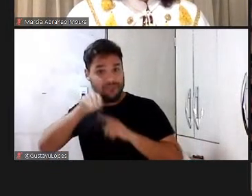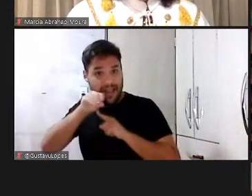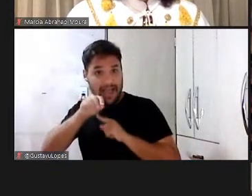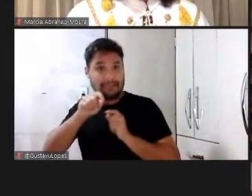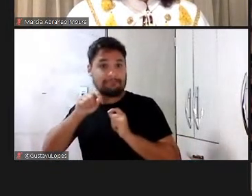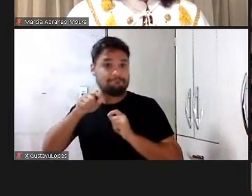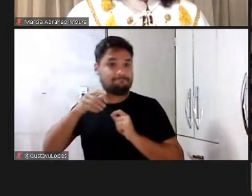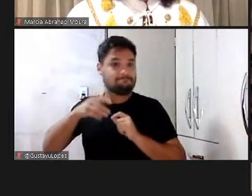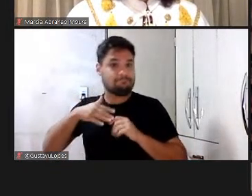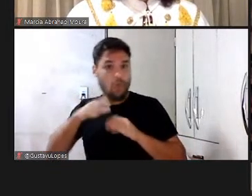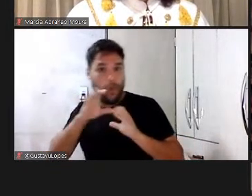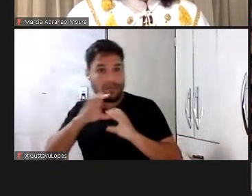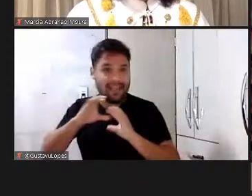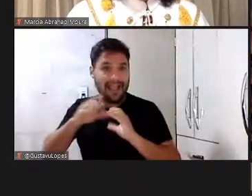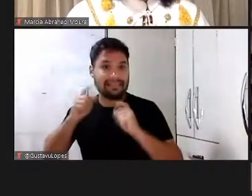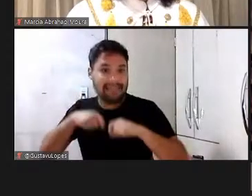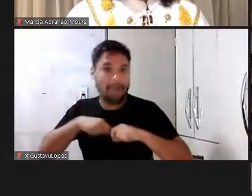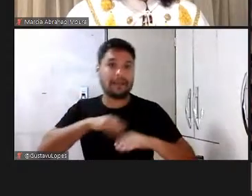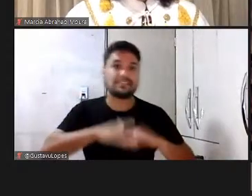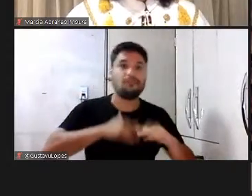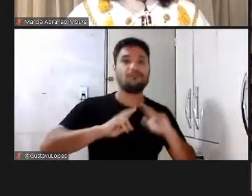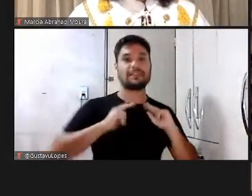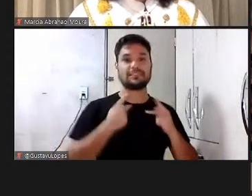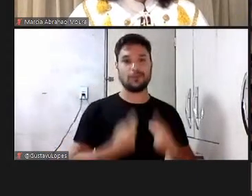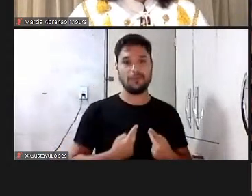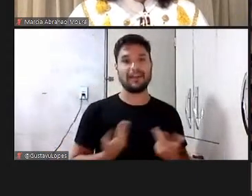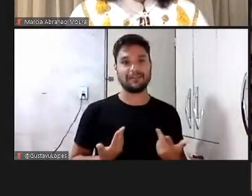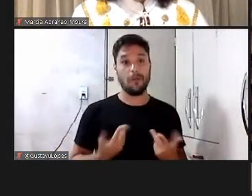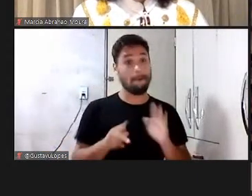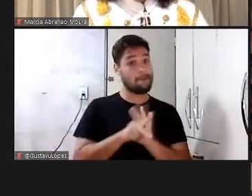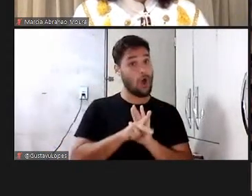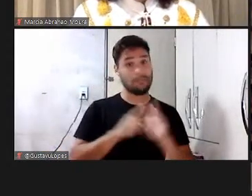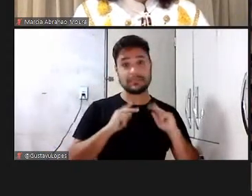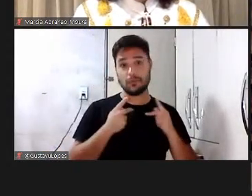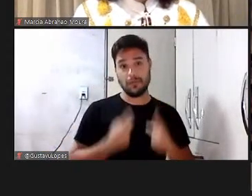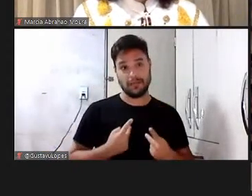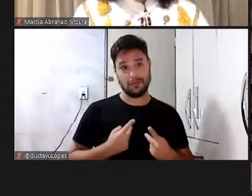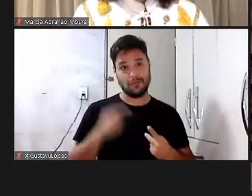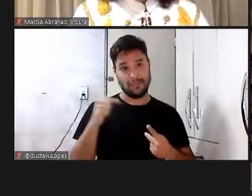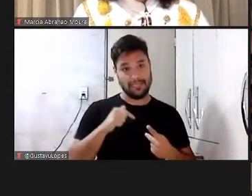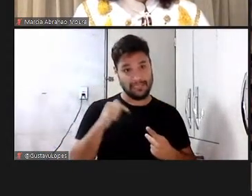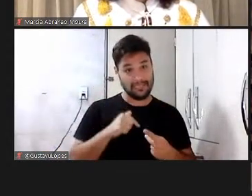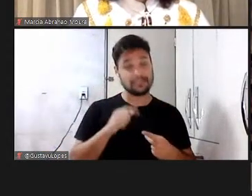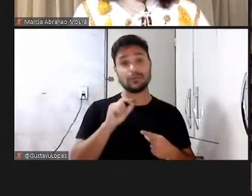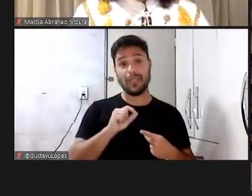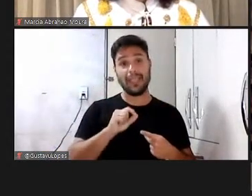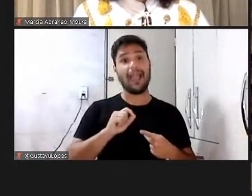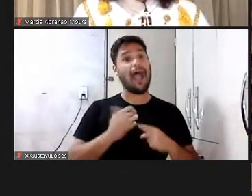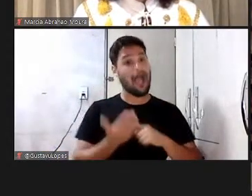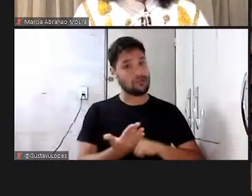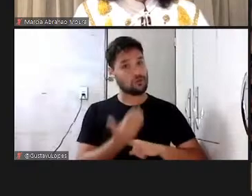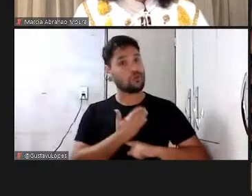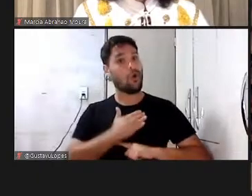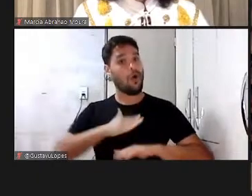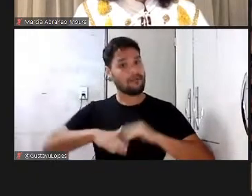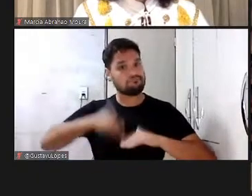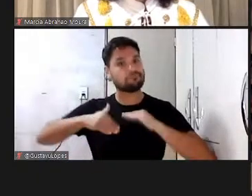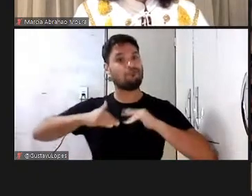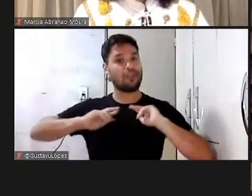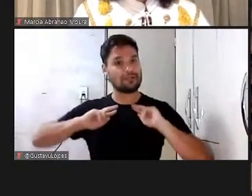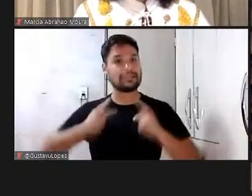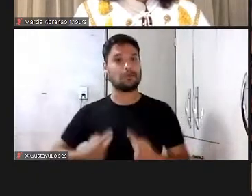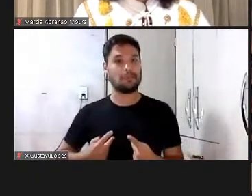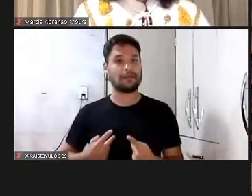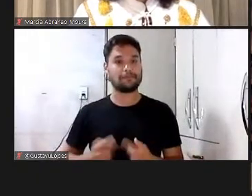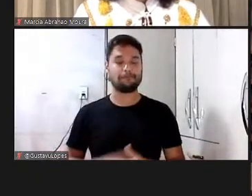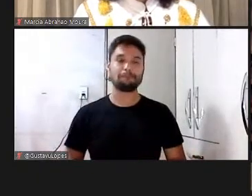dos seres humanos. Tal propriedade, por hipótese, um evento decisivo na evolução da espécie. A